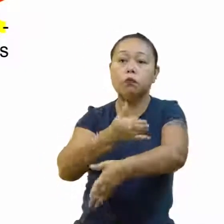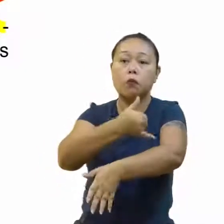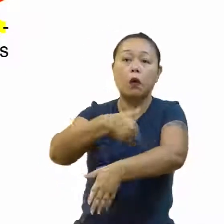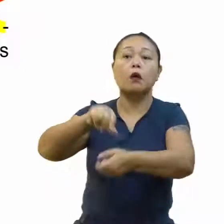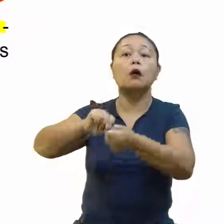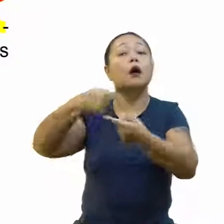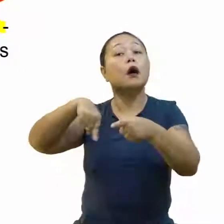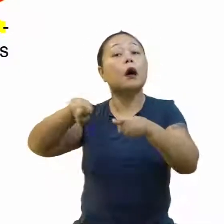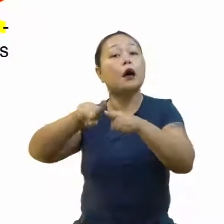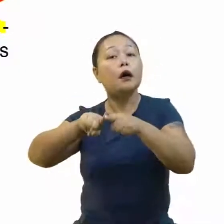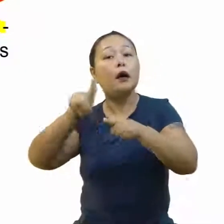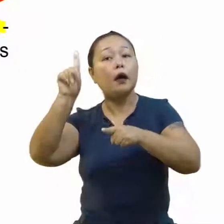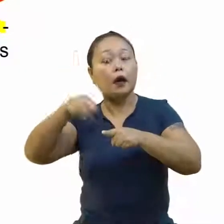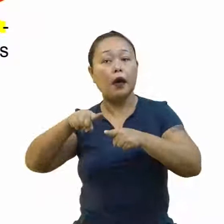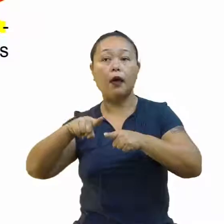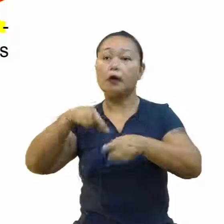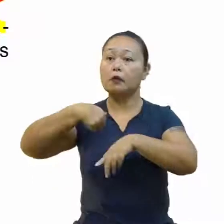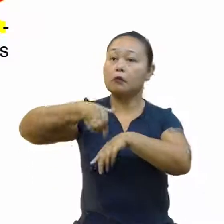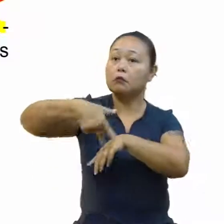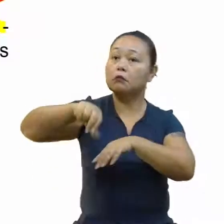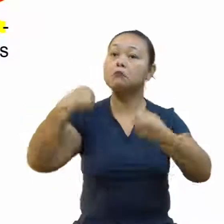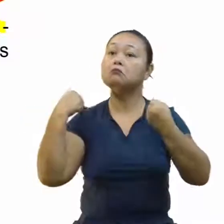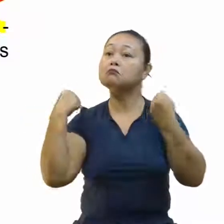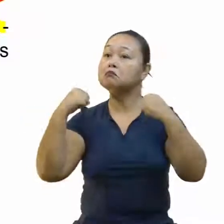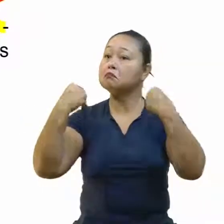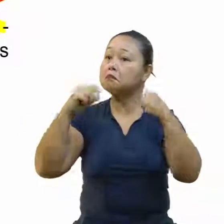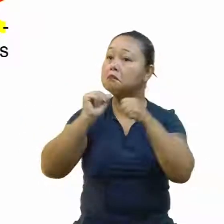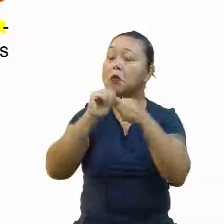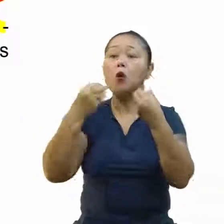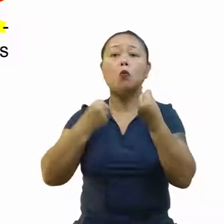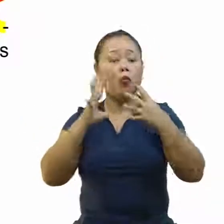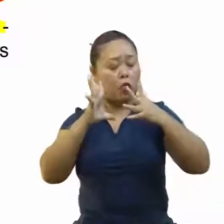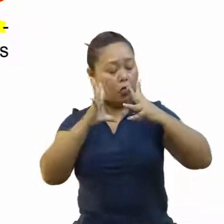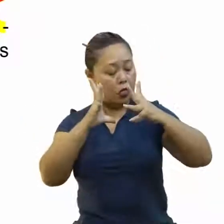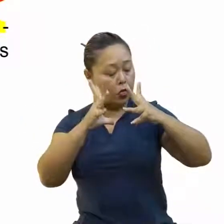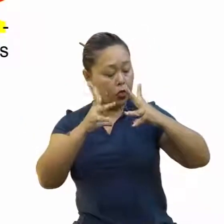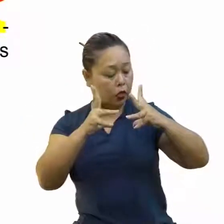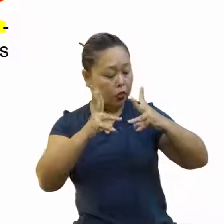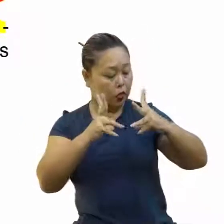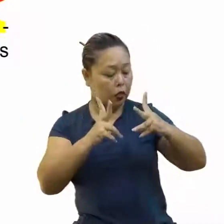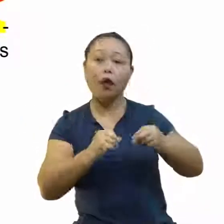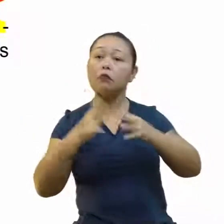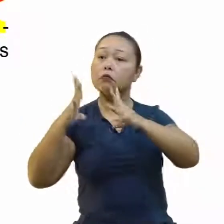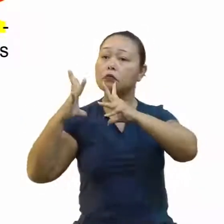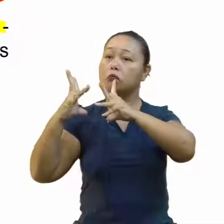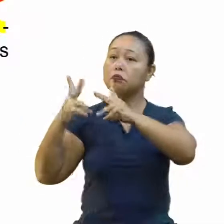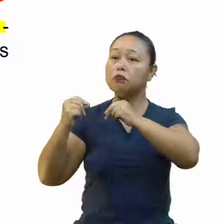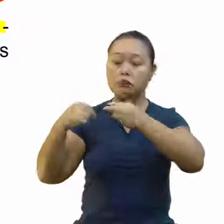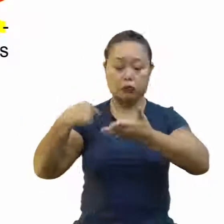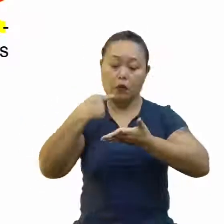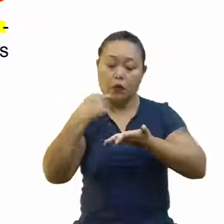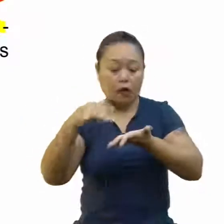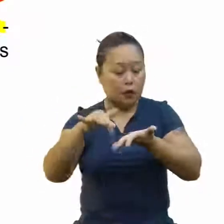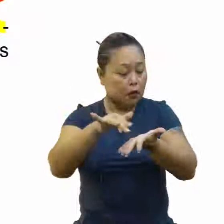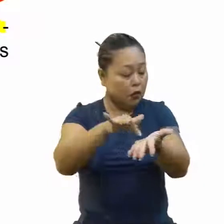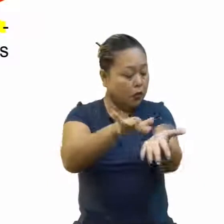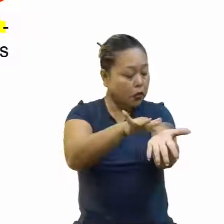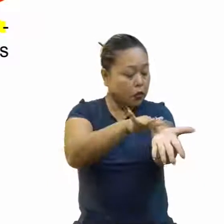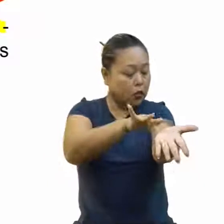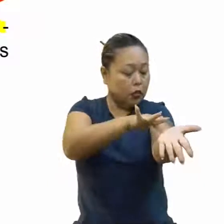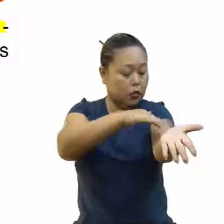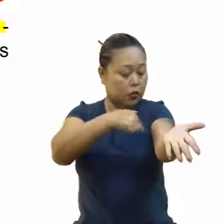física vai limpar, né? Como se a atividade física fosse uma vassourinha que sai lá varrendo as paredes da